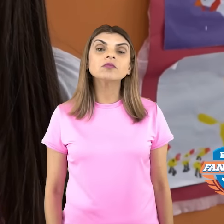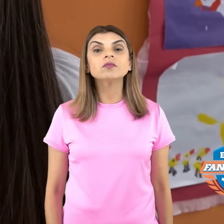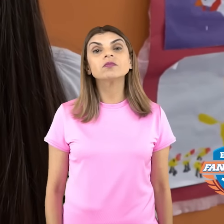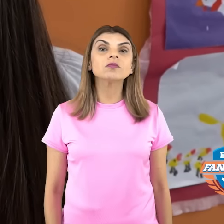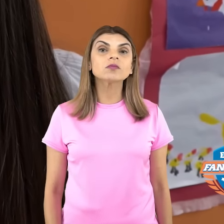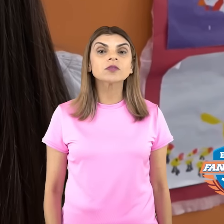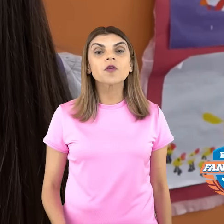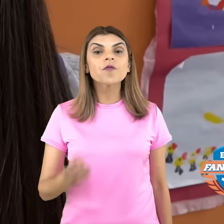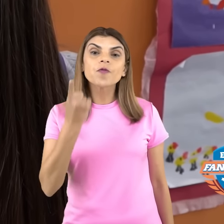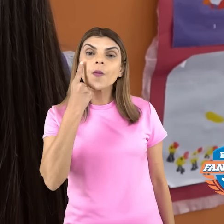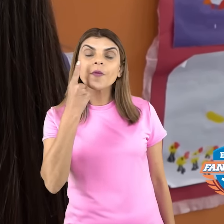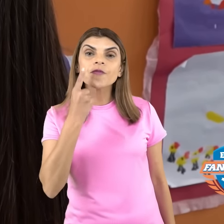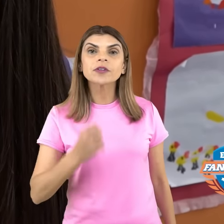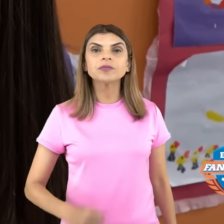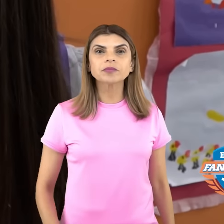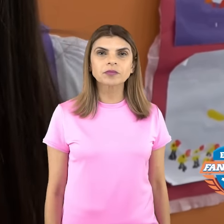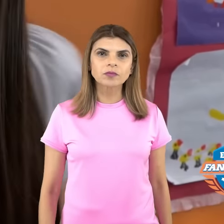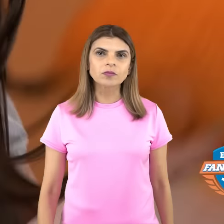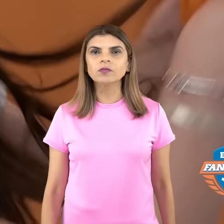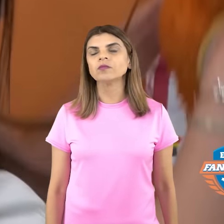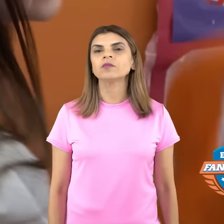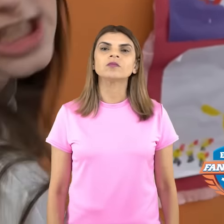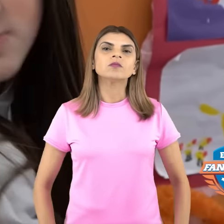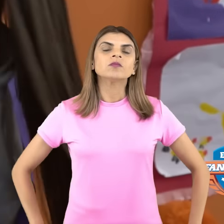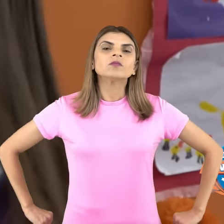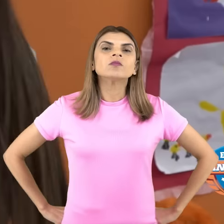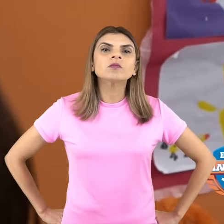Isso é o que vamos ver.